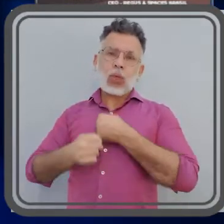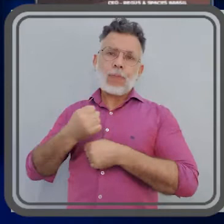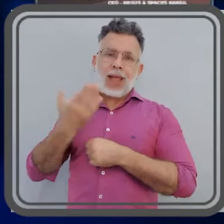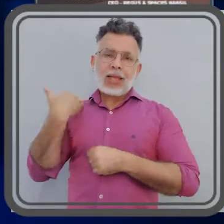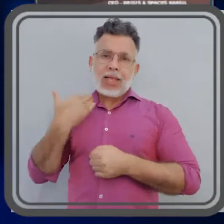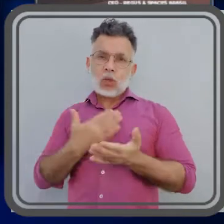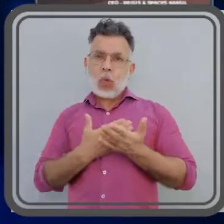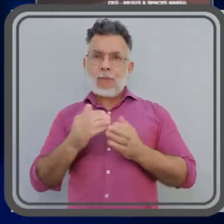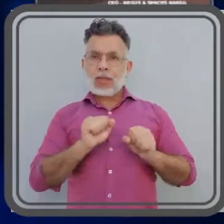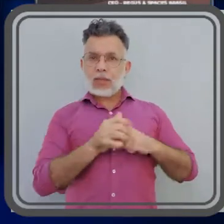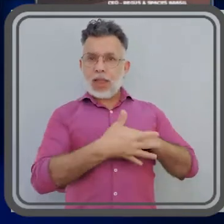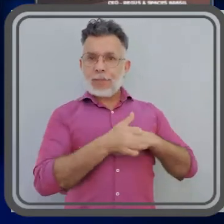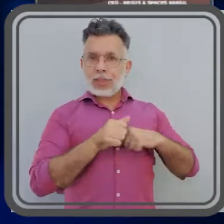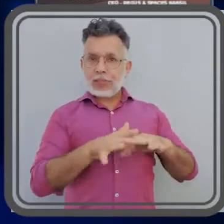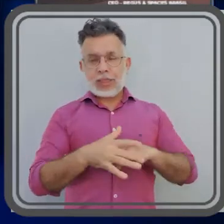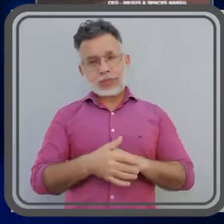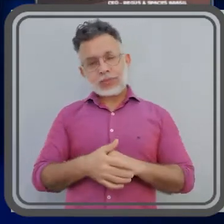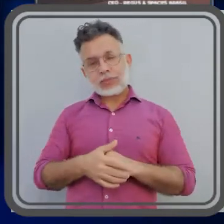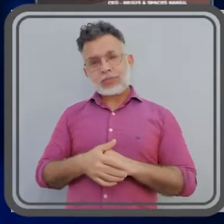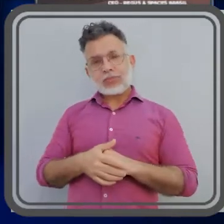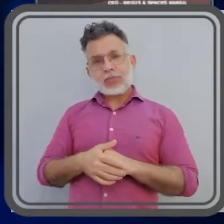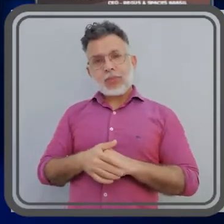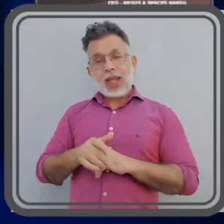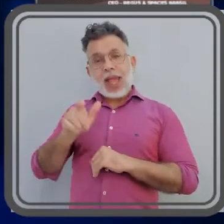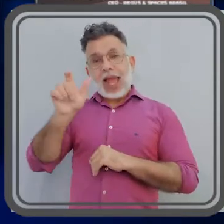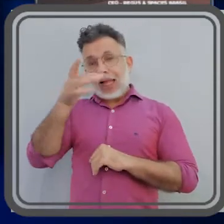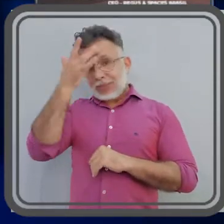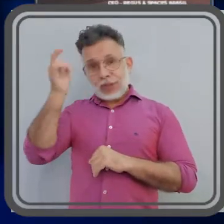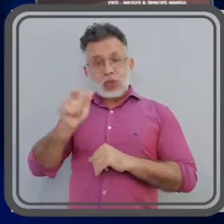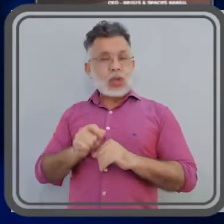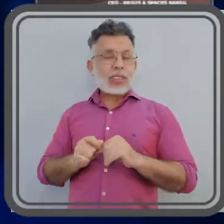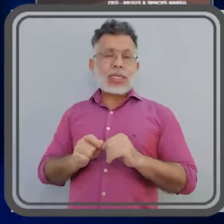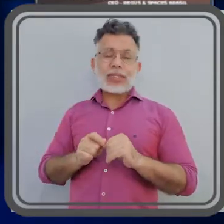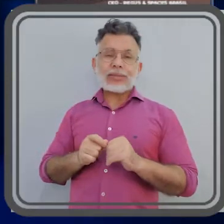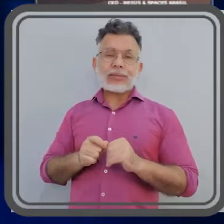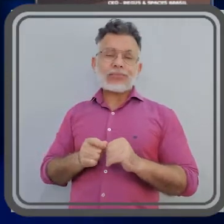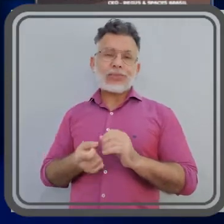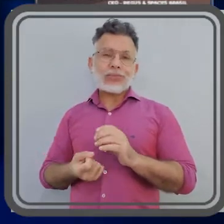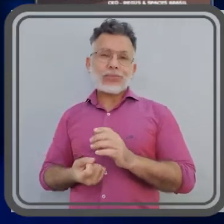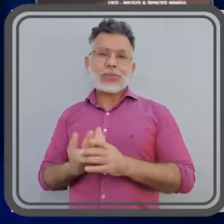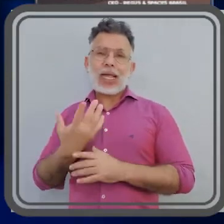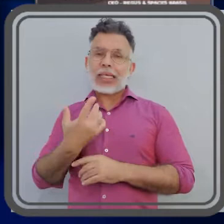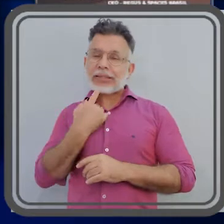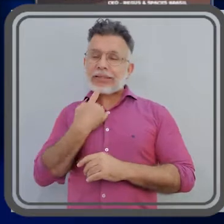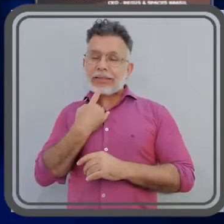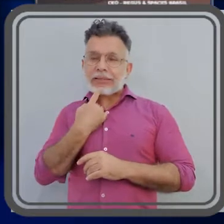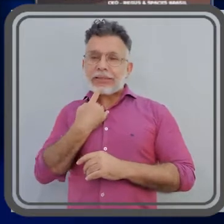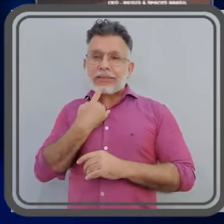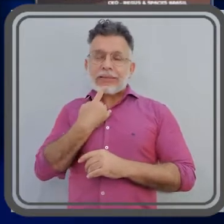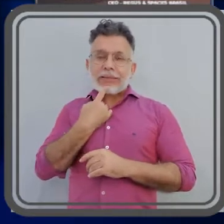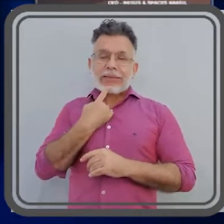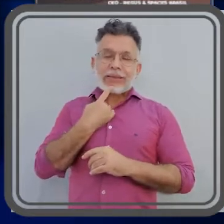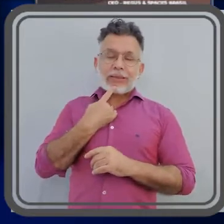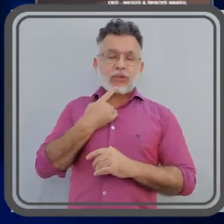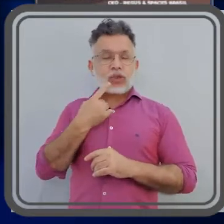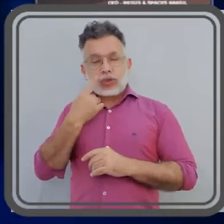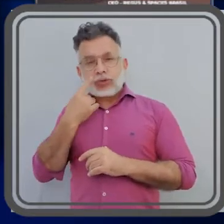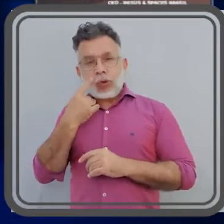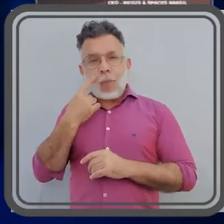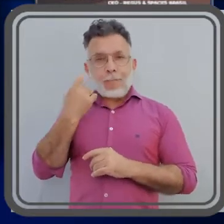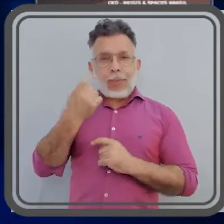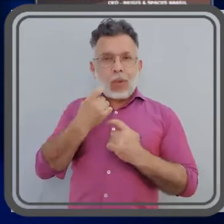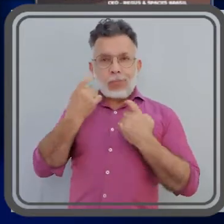o pessoal ligou o ar-condicionado no máximo ali, ligou as fornalhas e, de certa